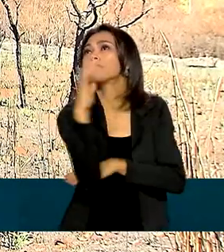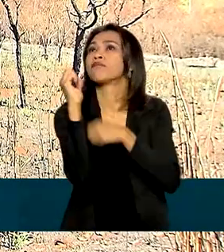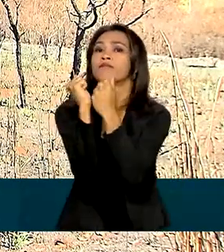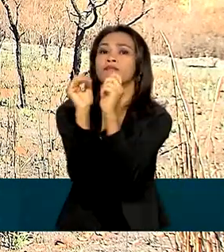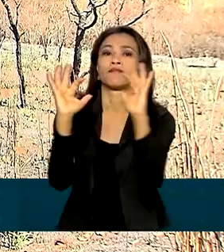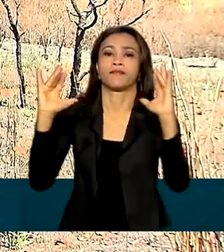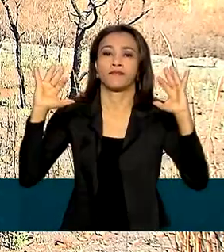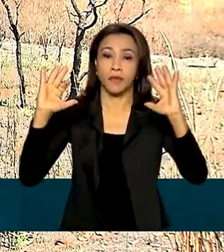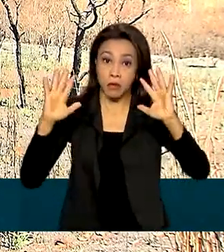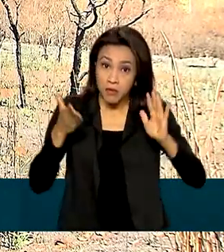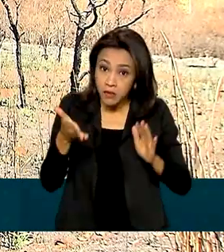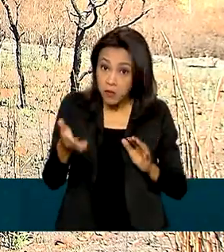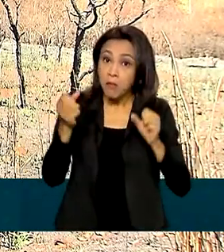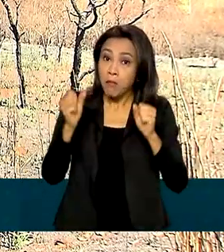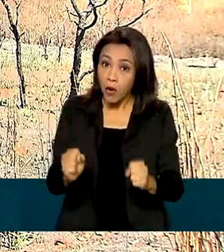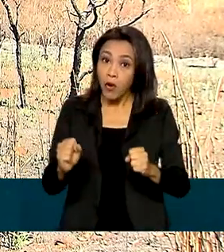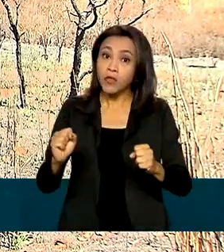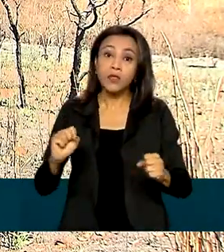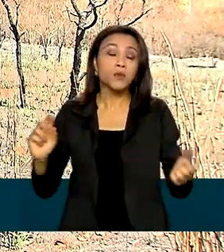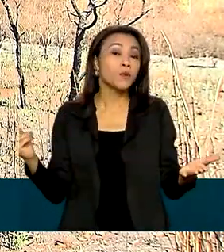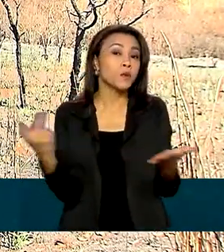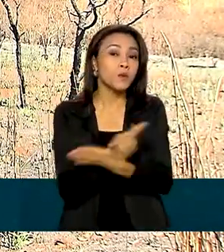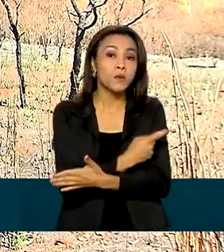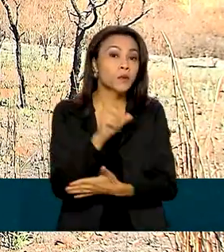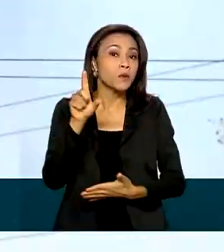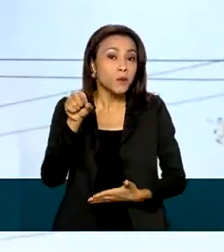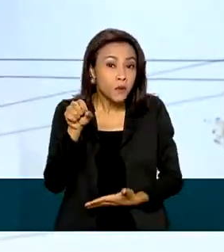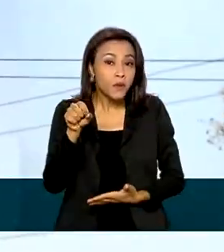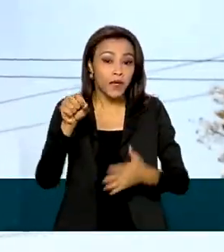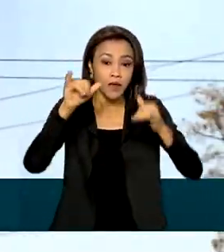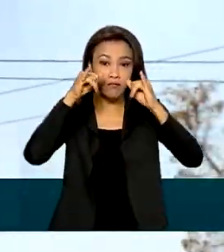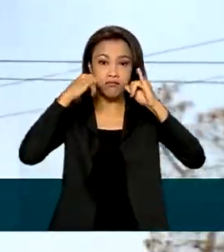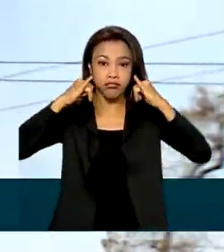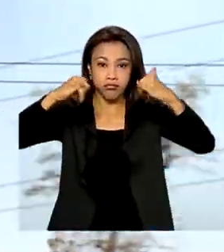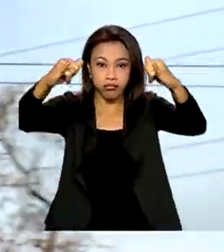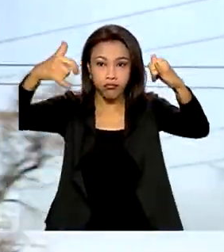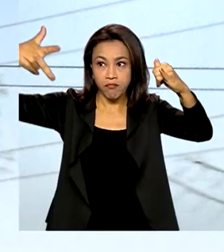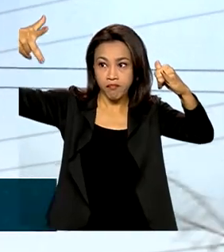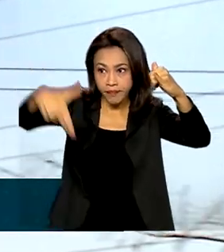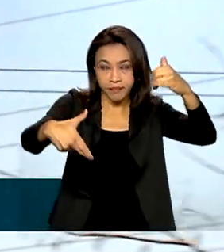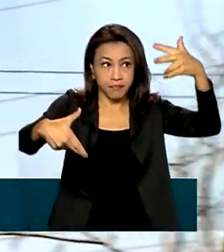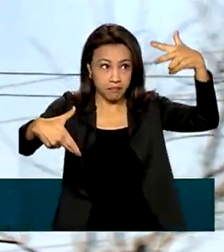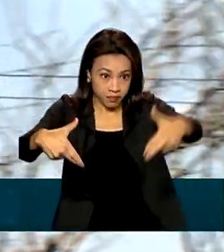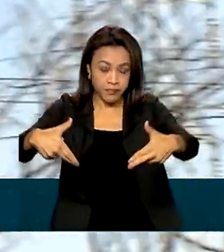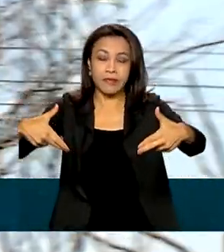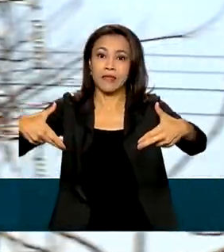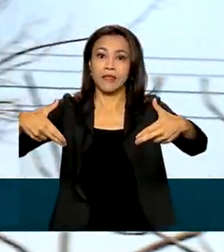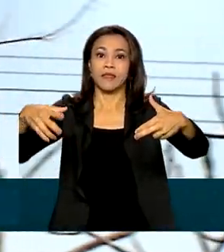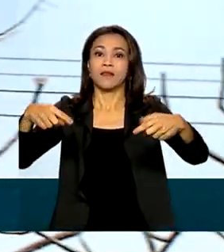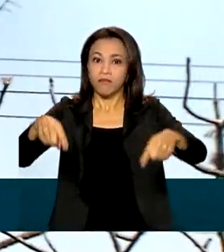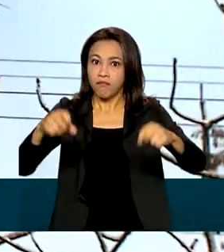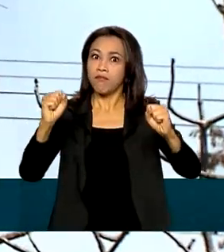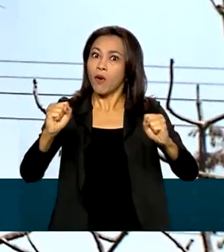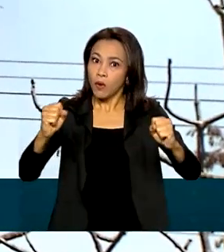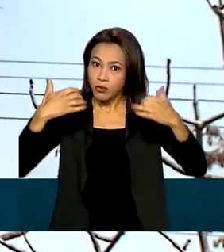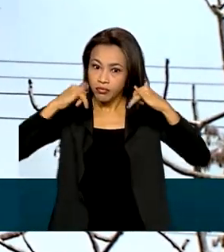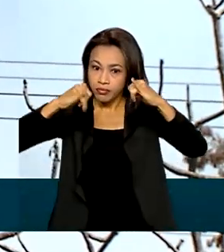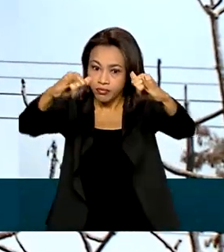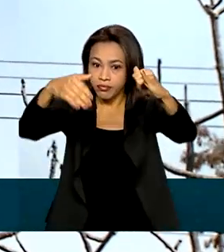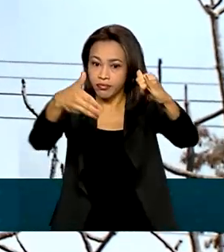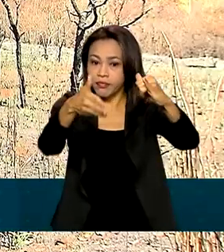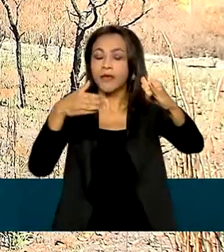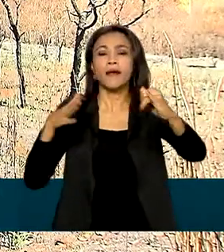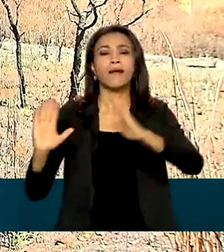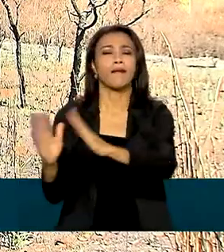Elas podem provocar o desligamento das linhas de transmissão e interromper o fornecimento de energia em